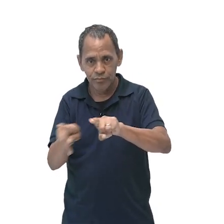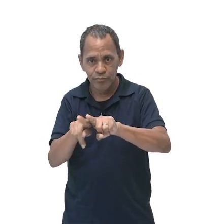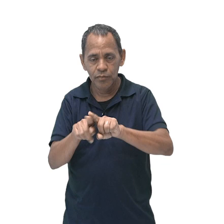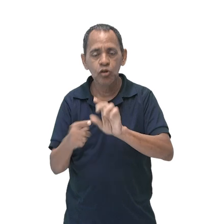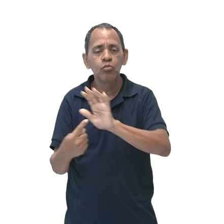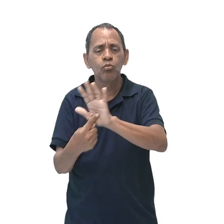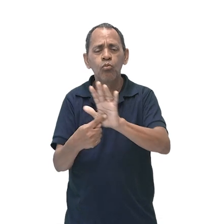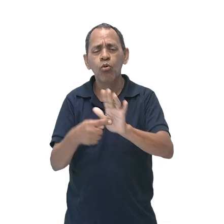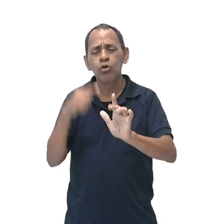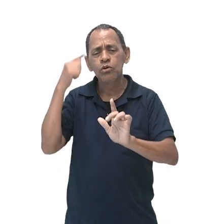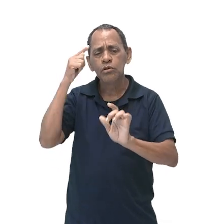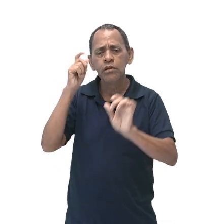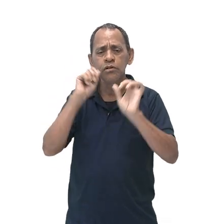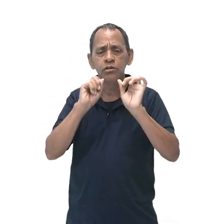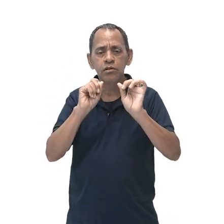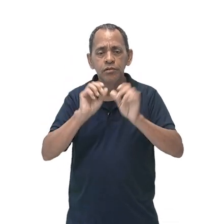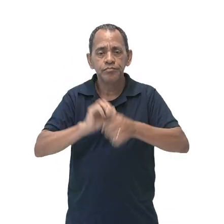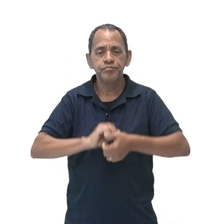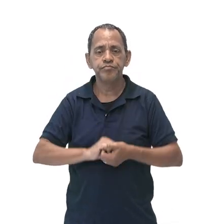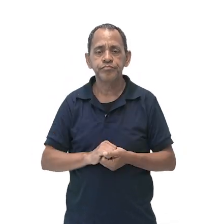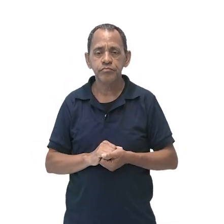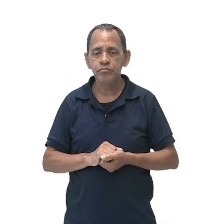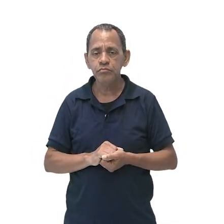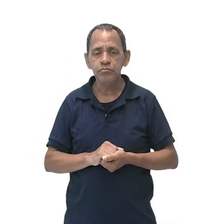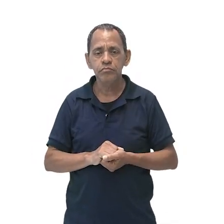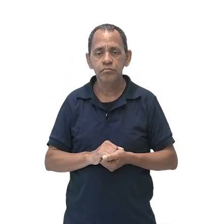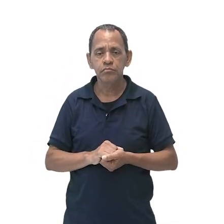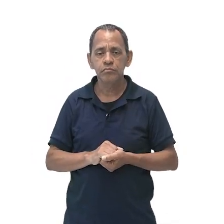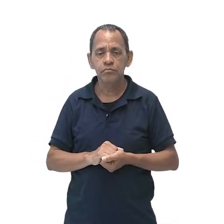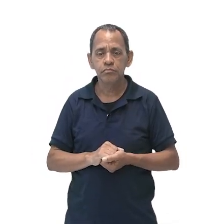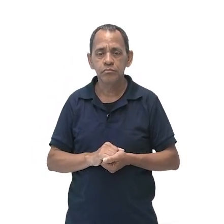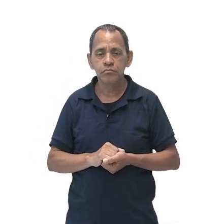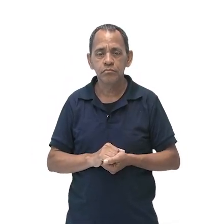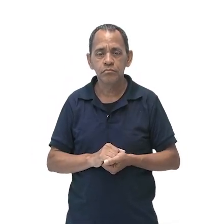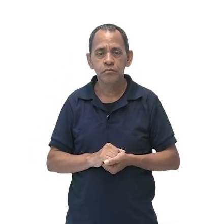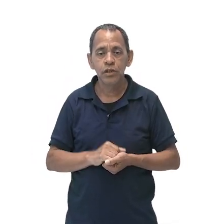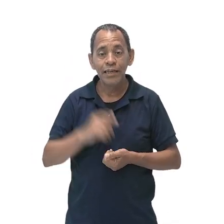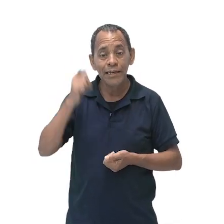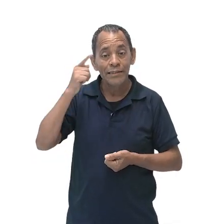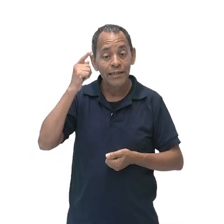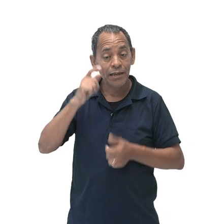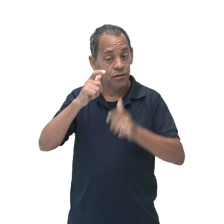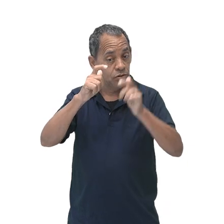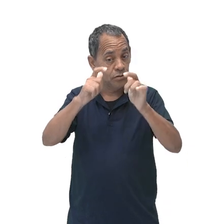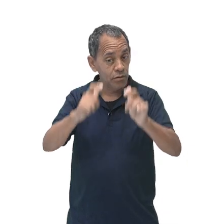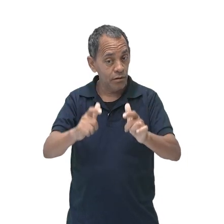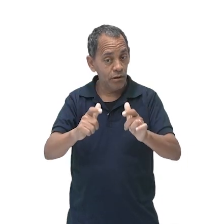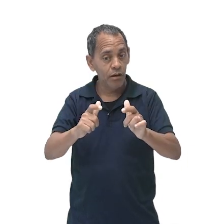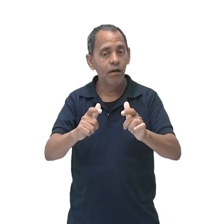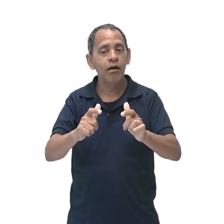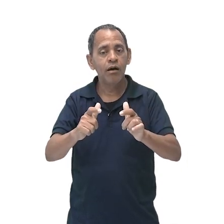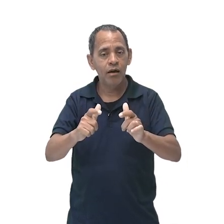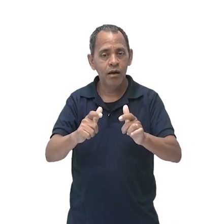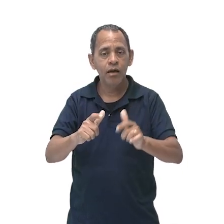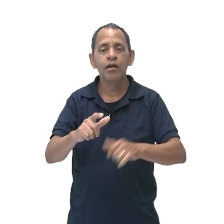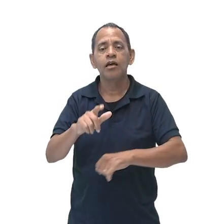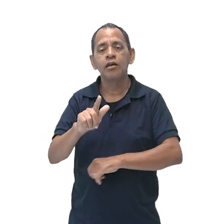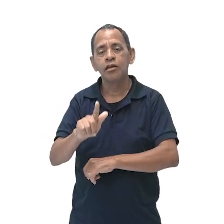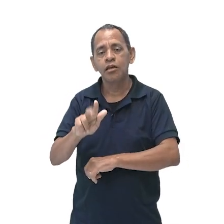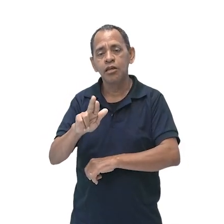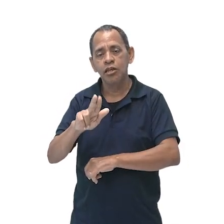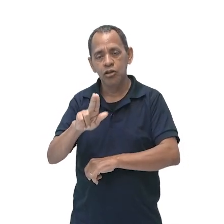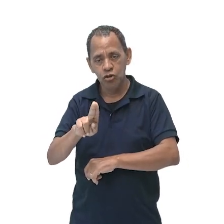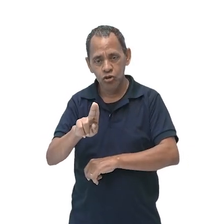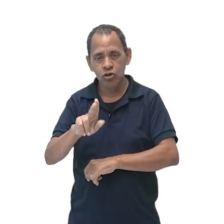Que ideia esse advérbio expressa para a gente? A ideia de lugar, o local de onde